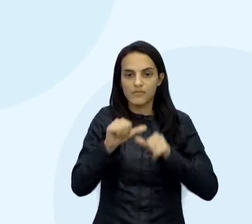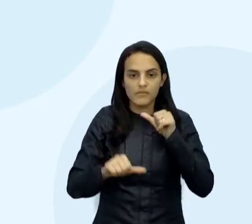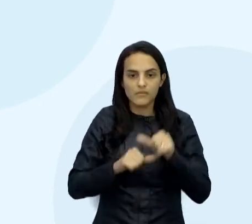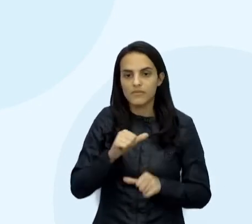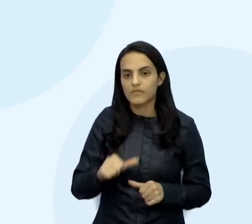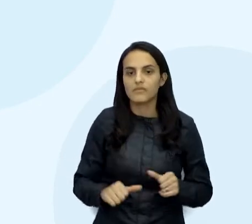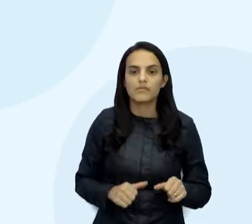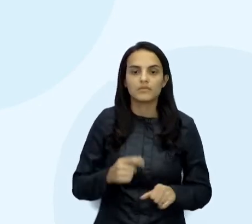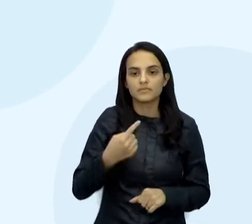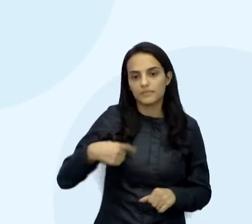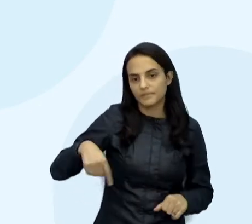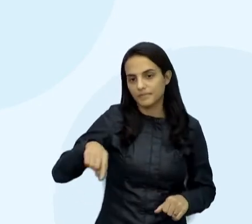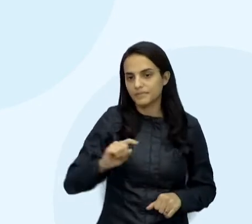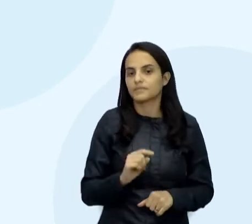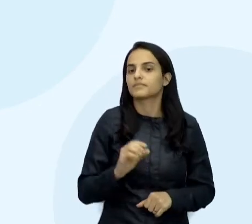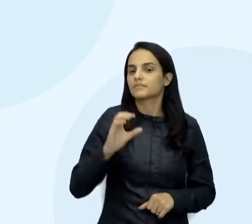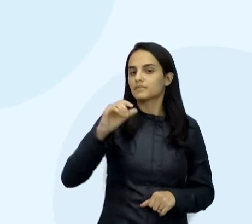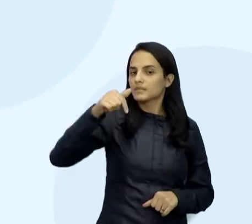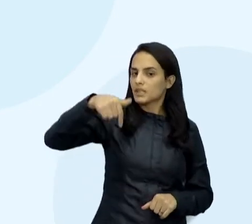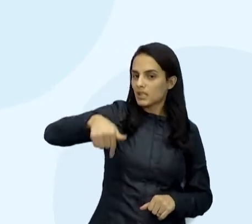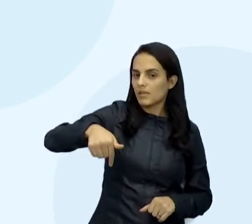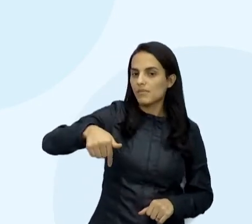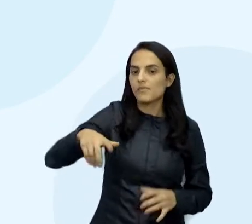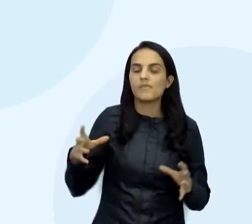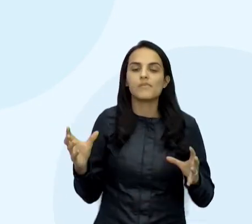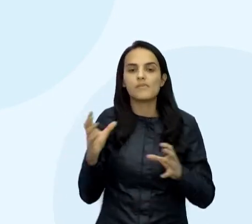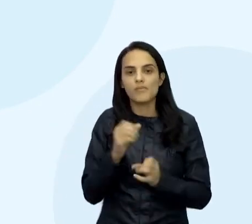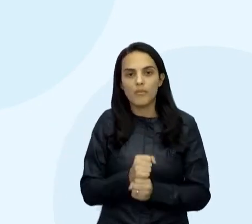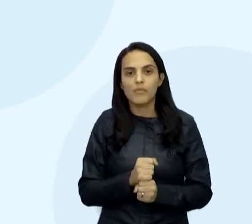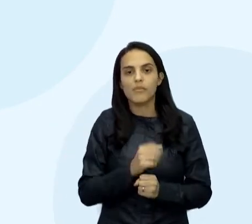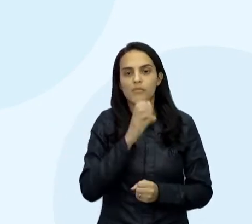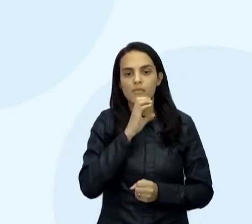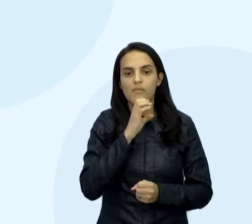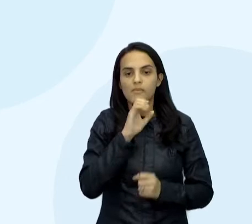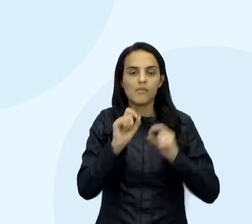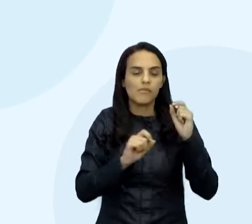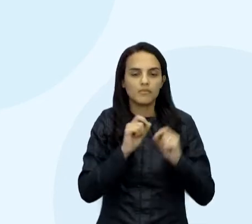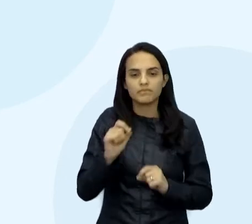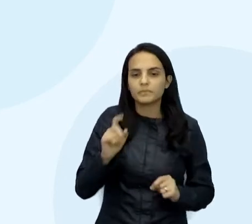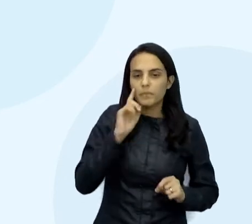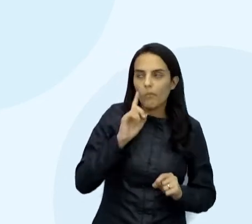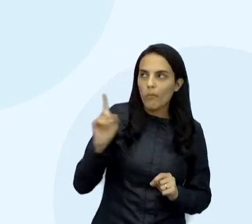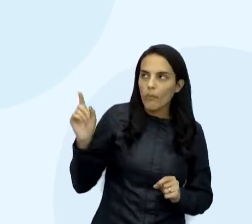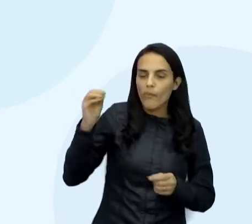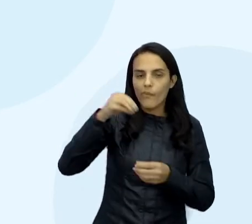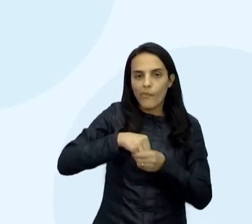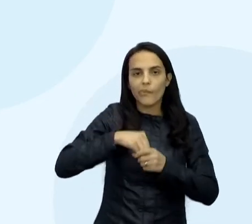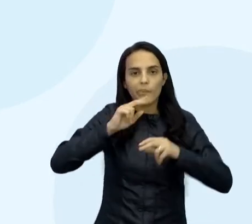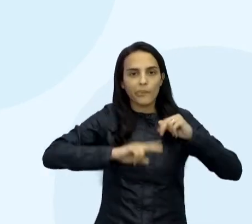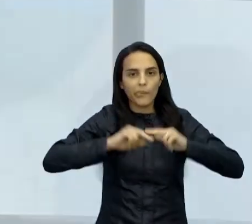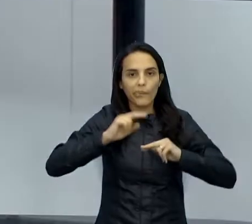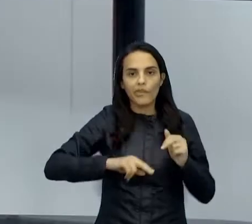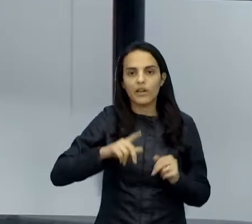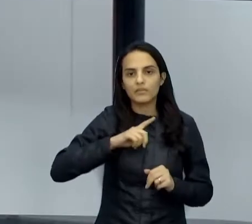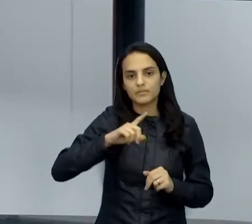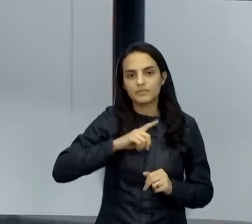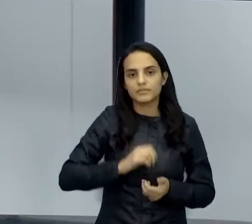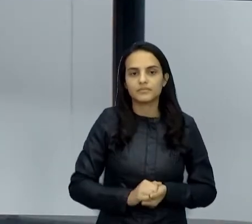Calor a gente costuma representar pela letra Q de quantidade de calor. Será que esses equipamentos ela adquiriu, por